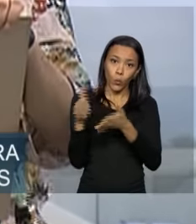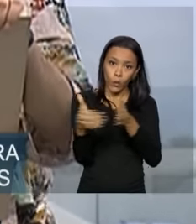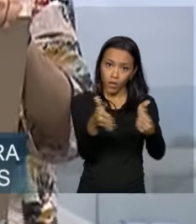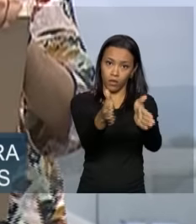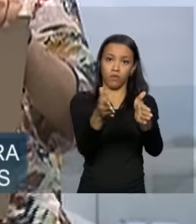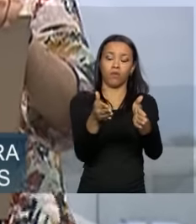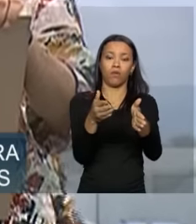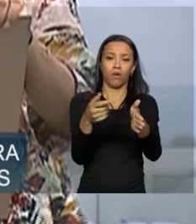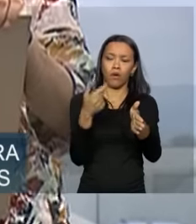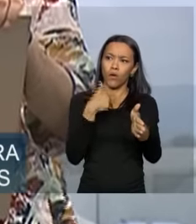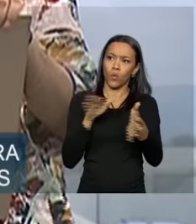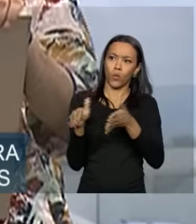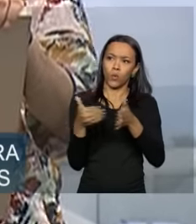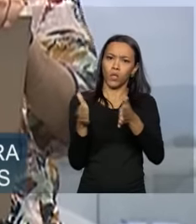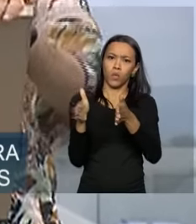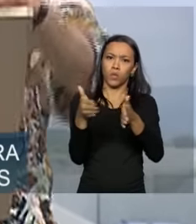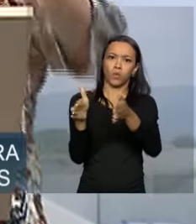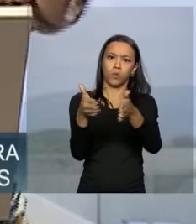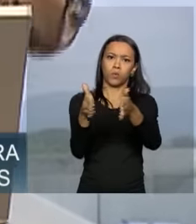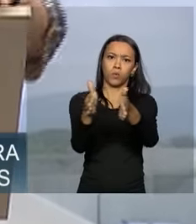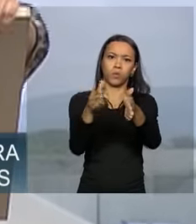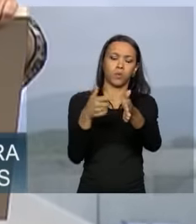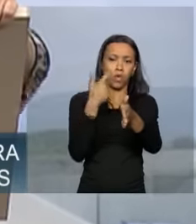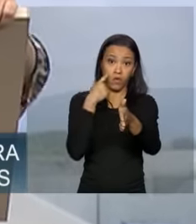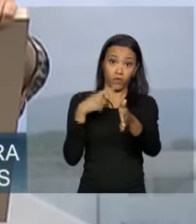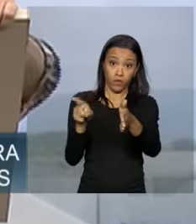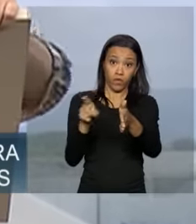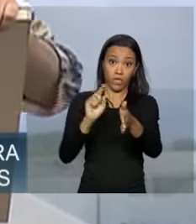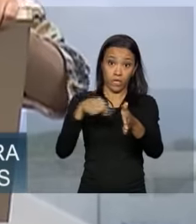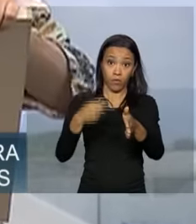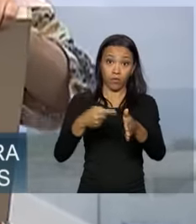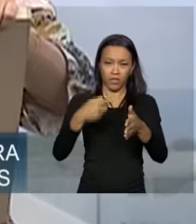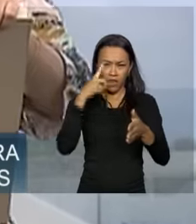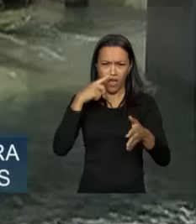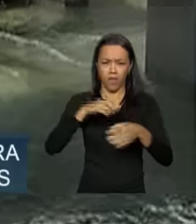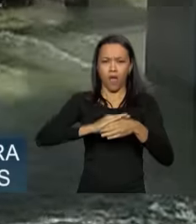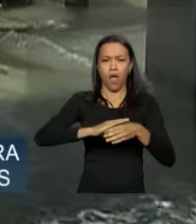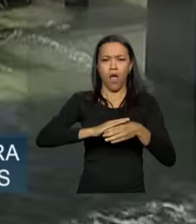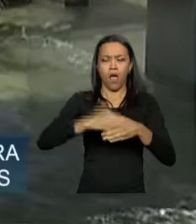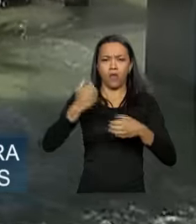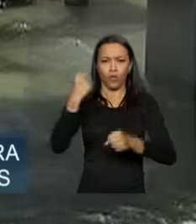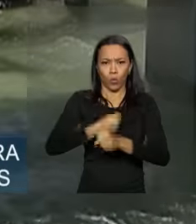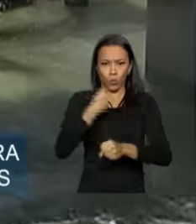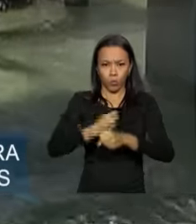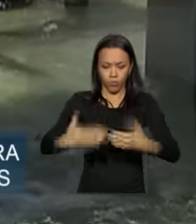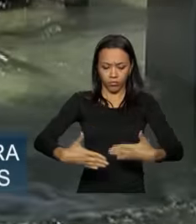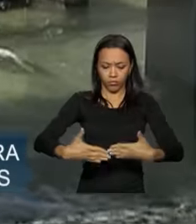Francisco correndo ao apertar aquele botão e abrir a comporta, e ver a